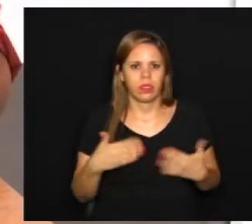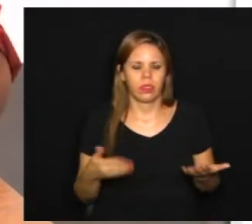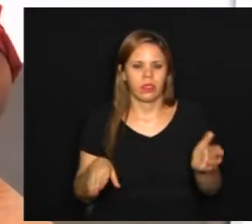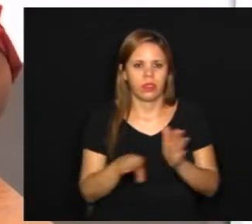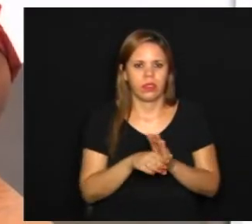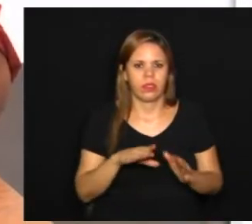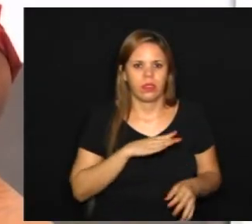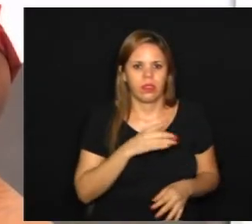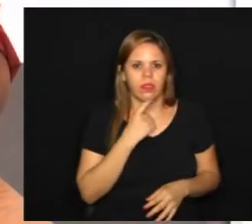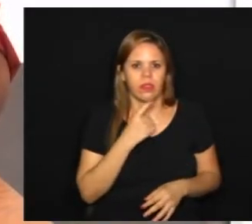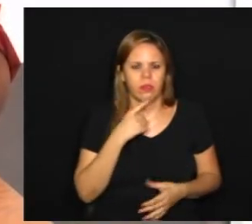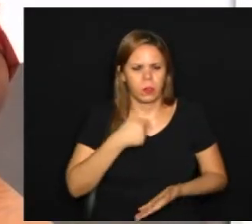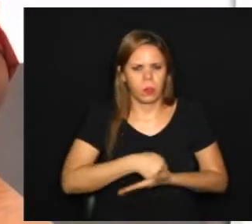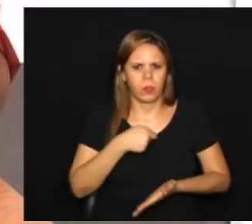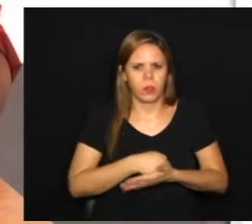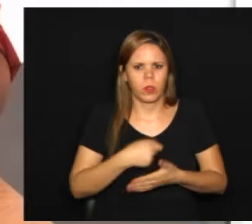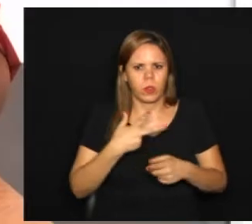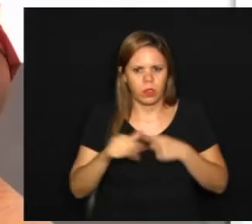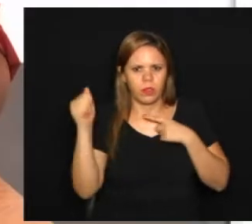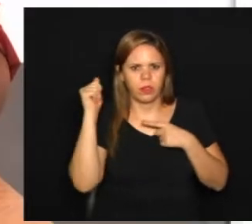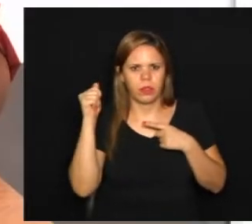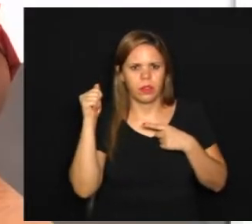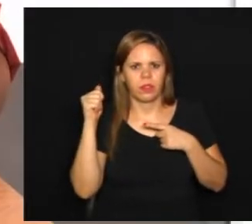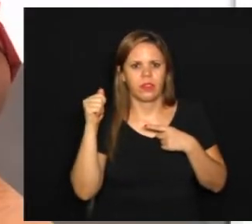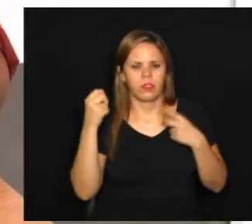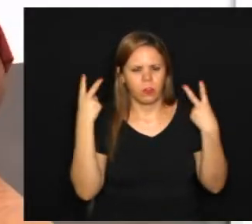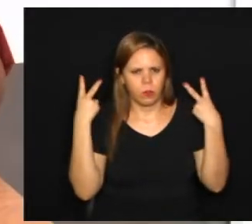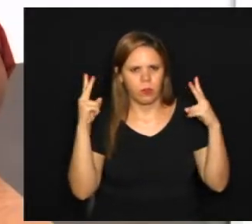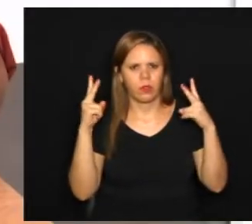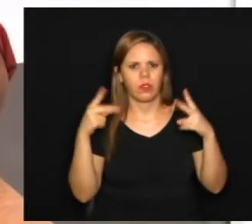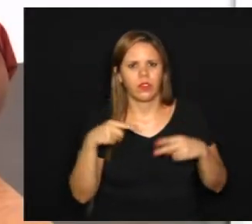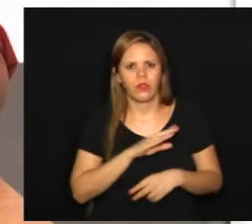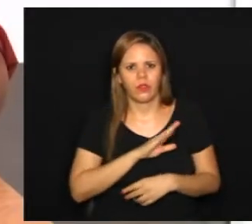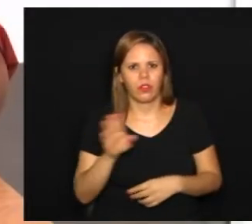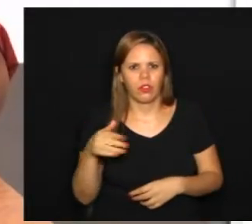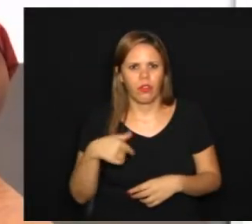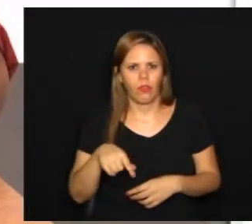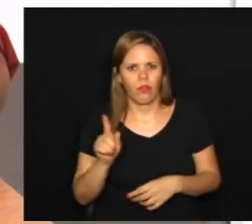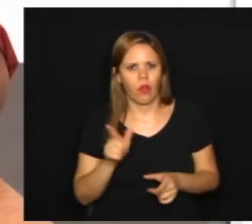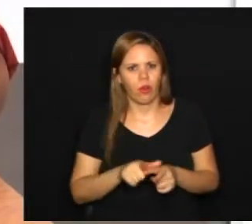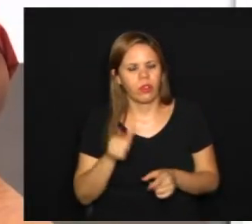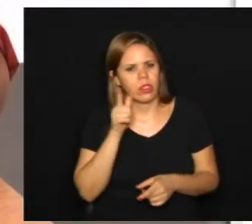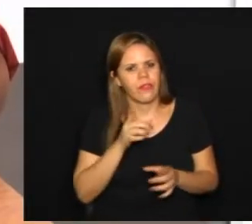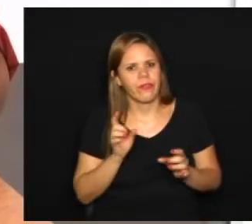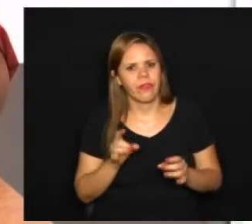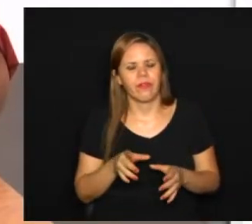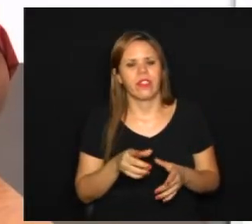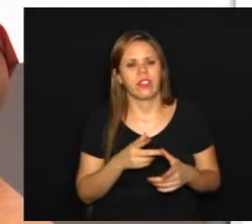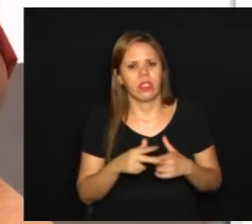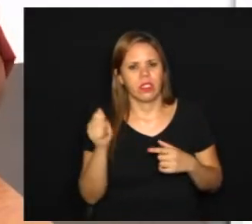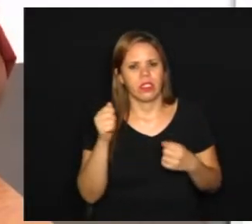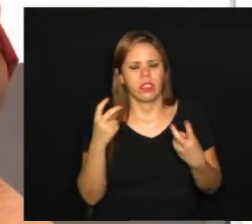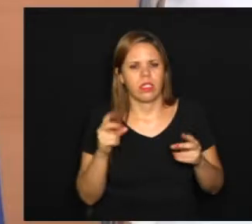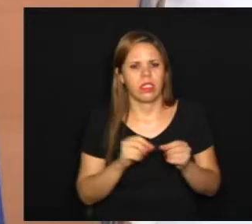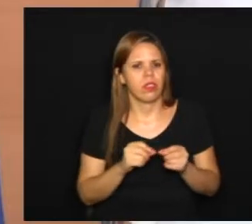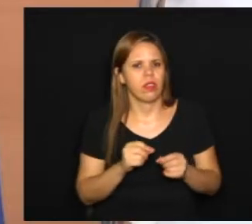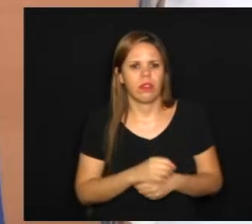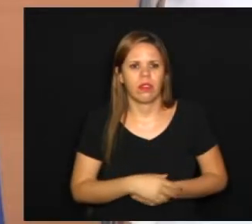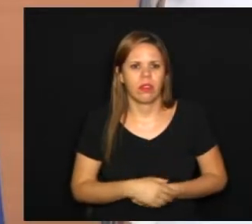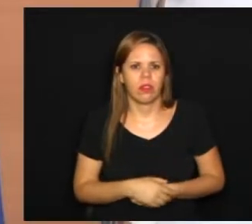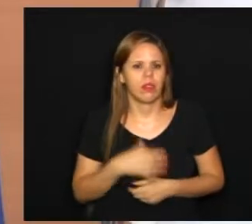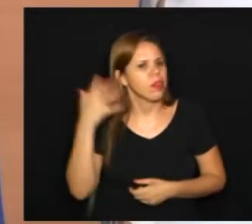cidade de Campinas, eu determinei. Falei, eu vou vencer. Eu já fui direto. Eu vou vencer. Não tem meio termo.